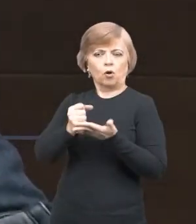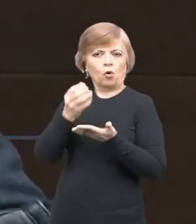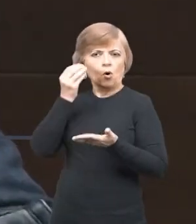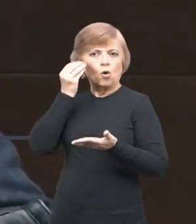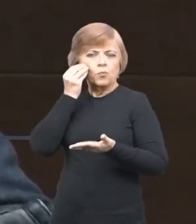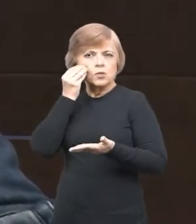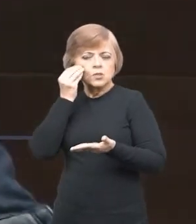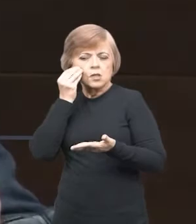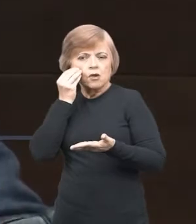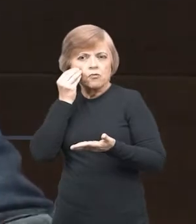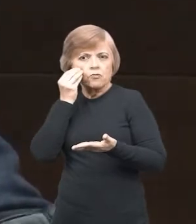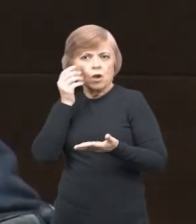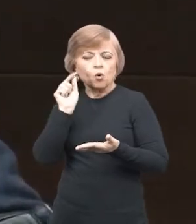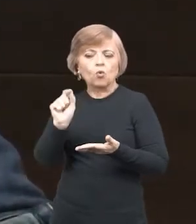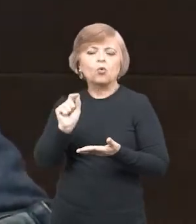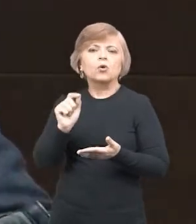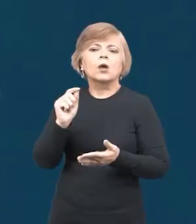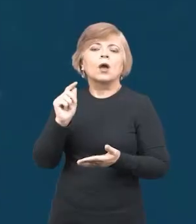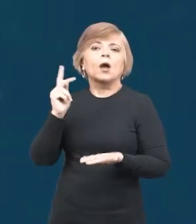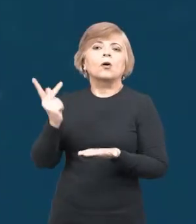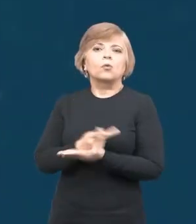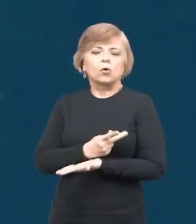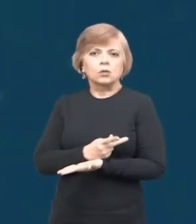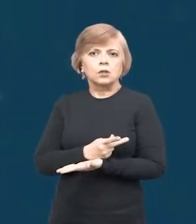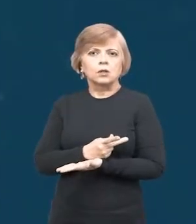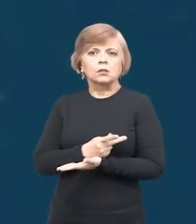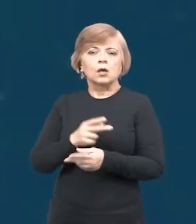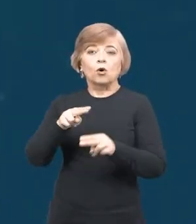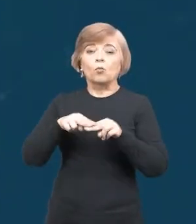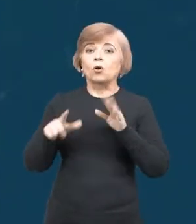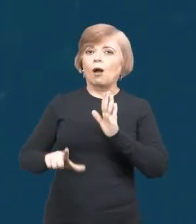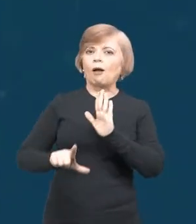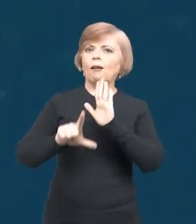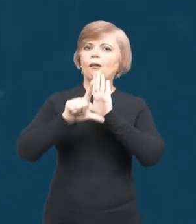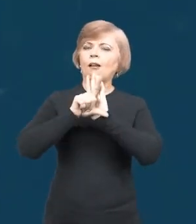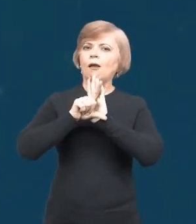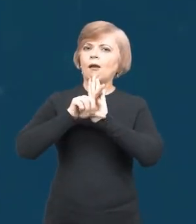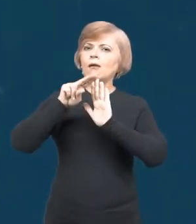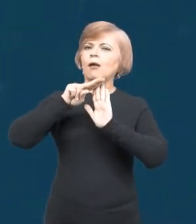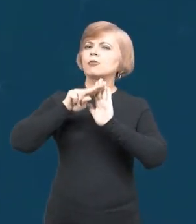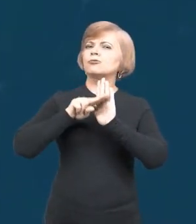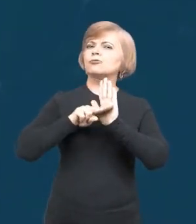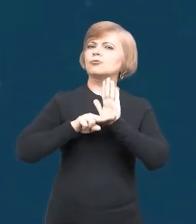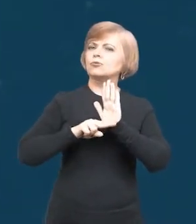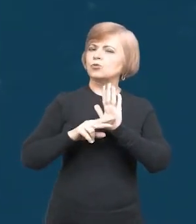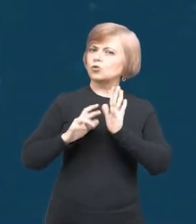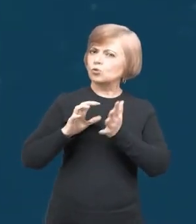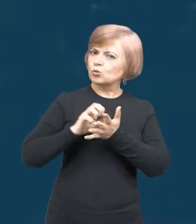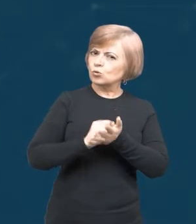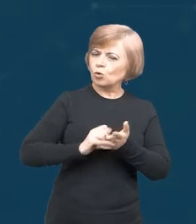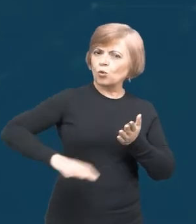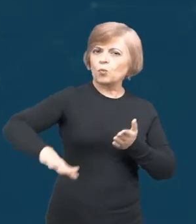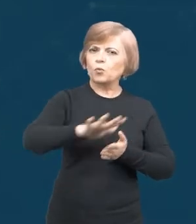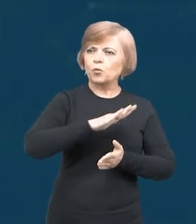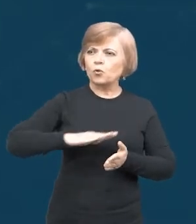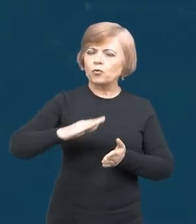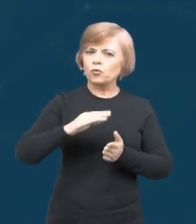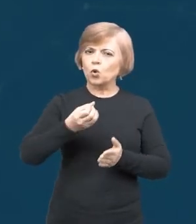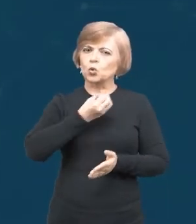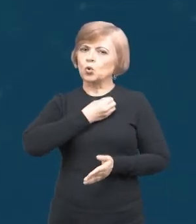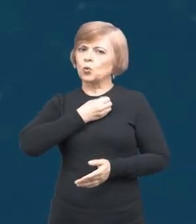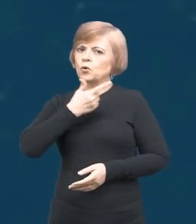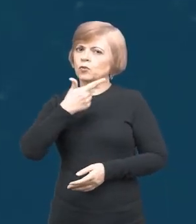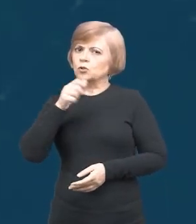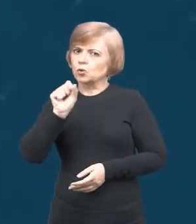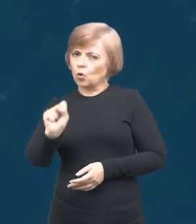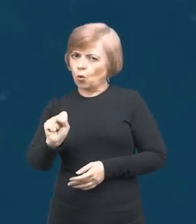o procedimento já traçado pela Lei de Registros Públicos, pelo provimento número 28 de 2013